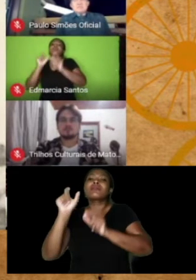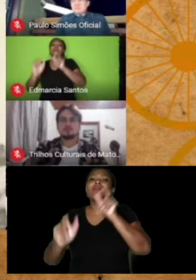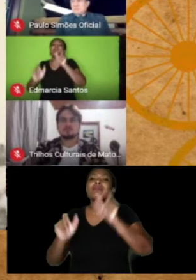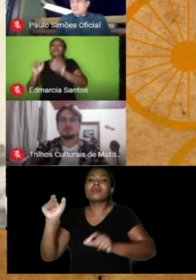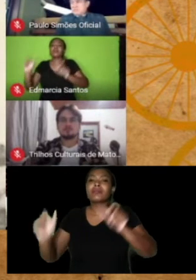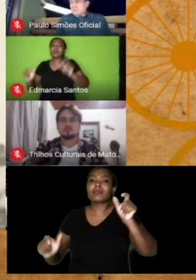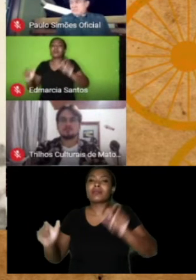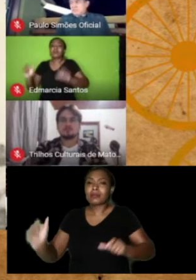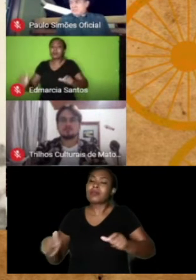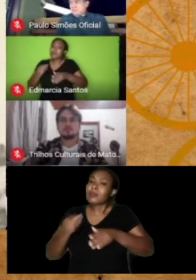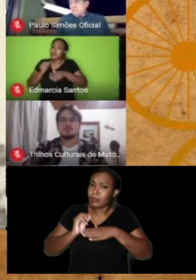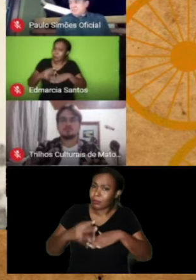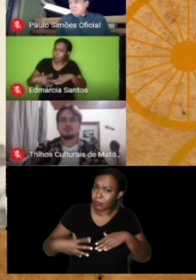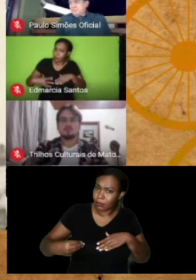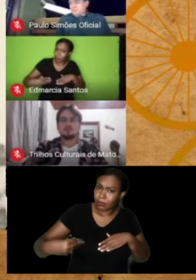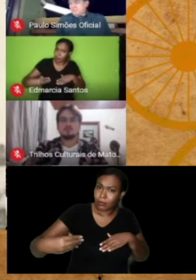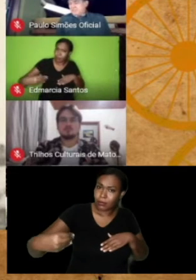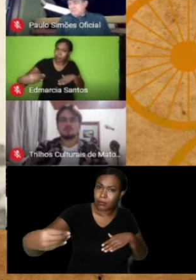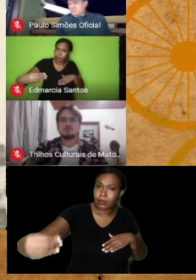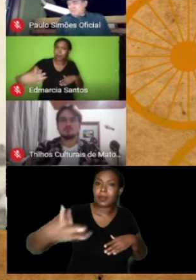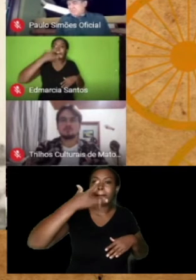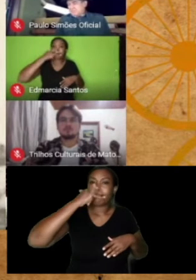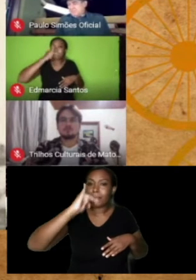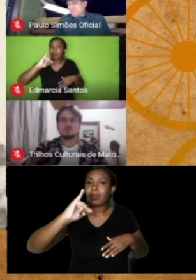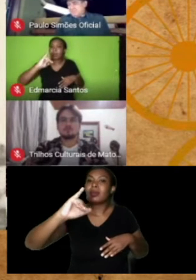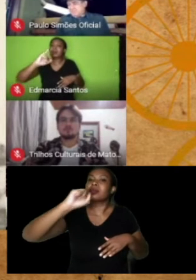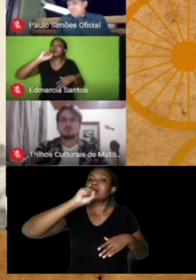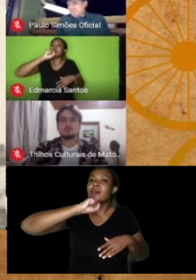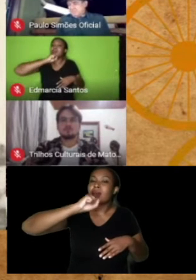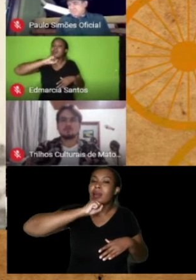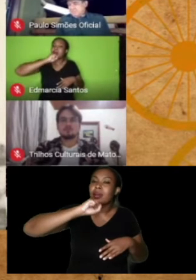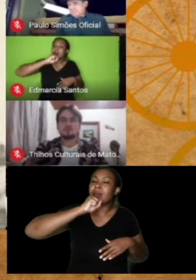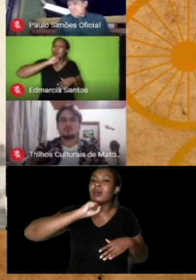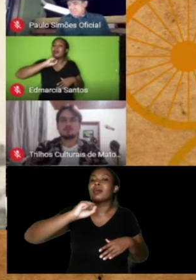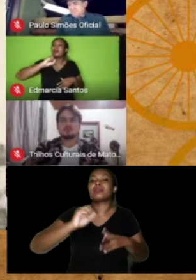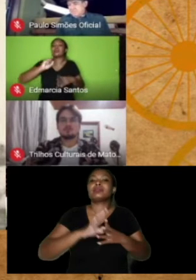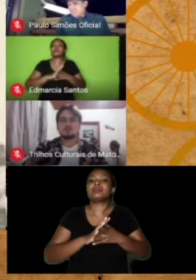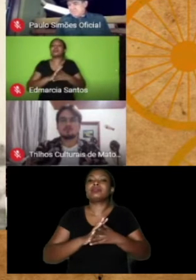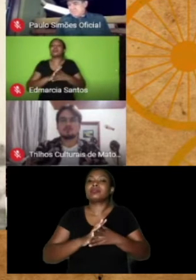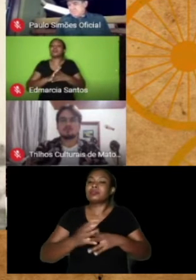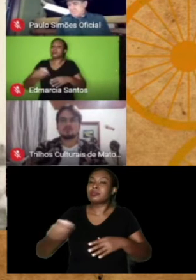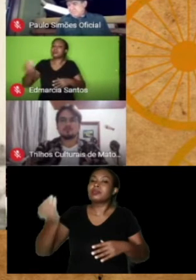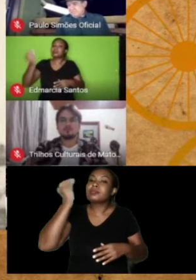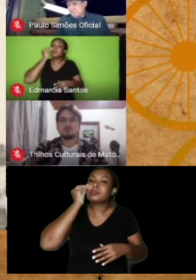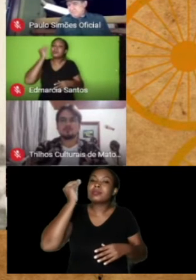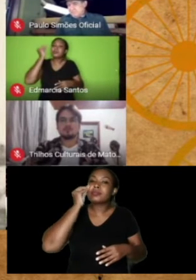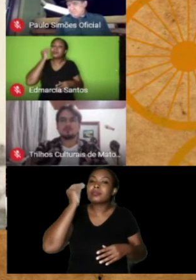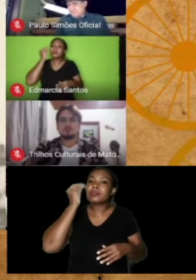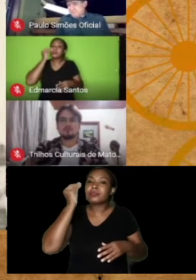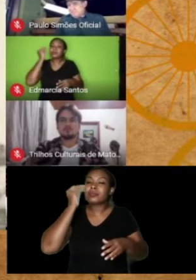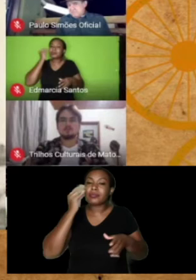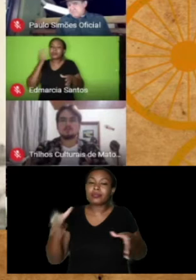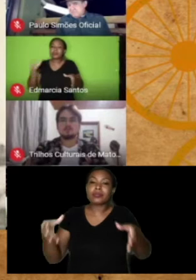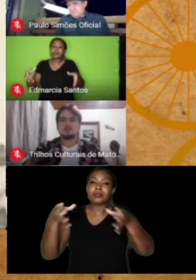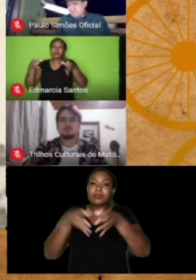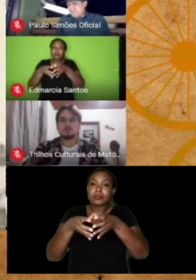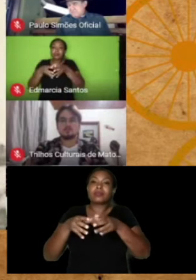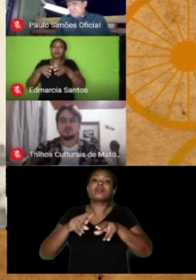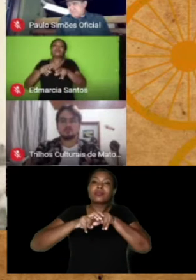mais são do que a continuidade dos pais, dos avós que uma vez viveram dentro da ferrovia, e a